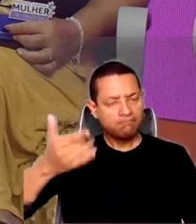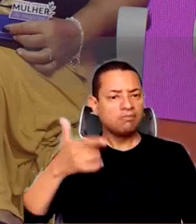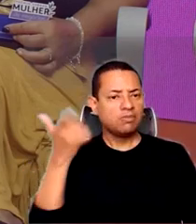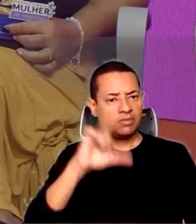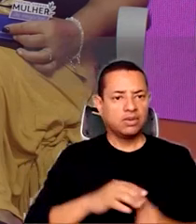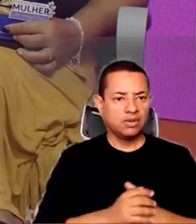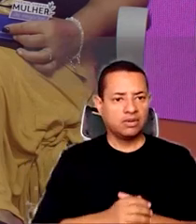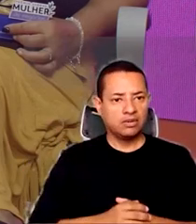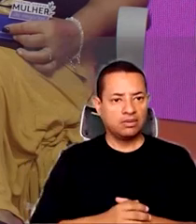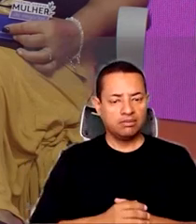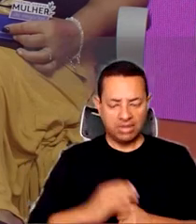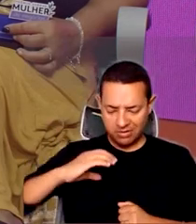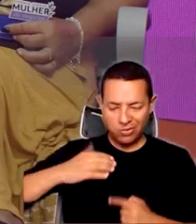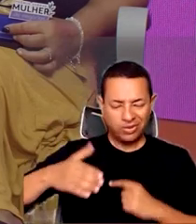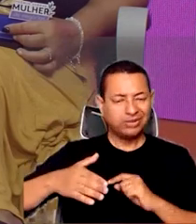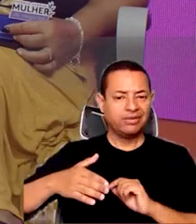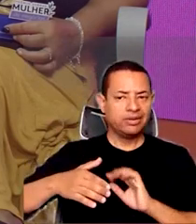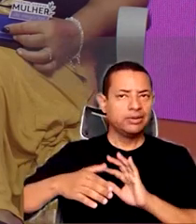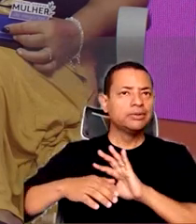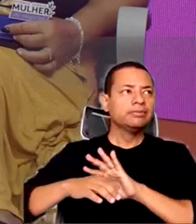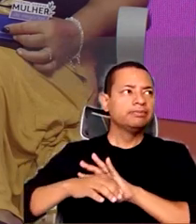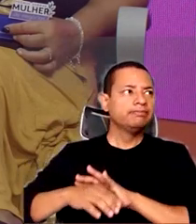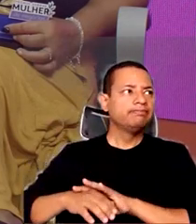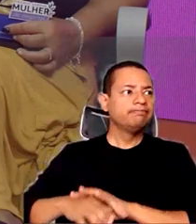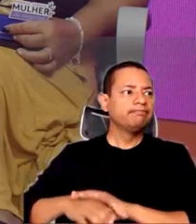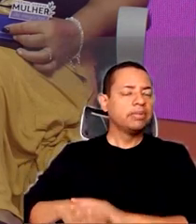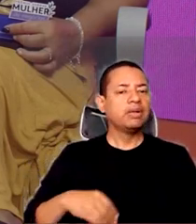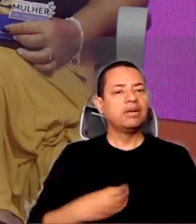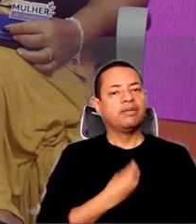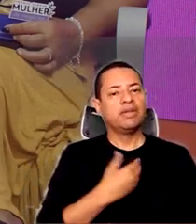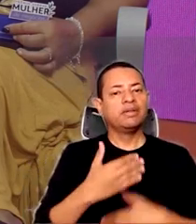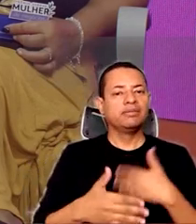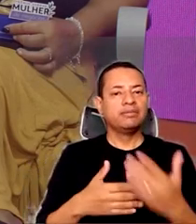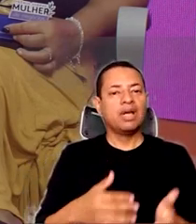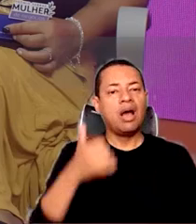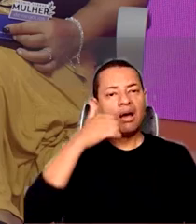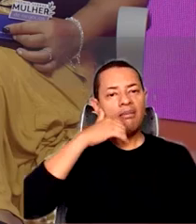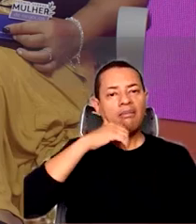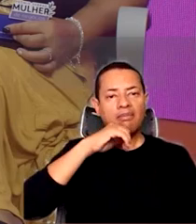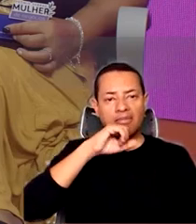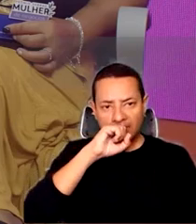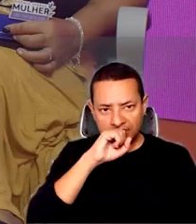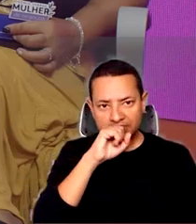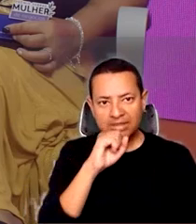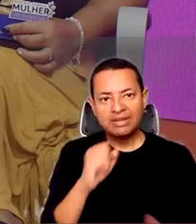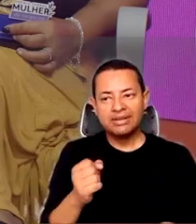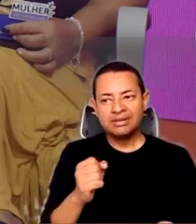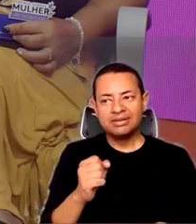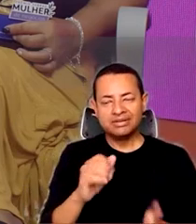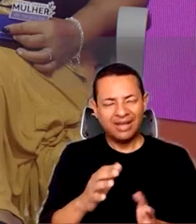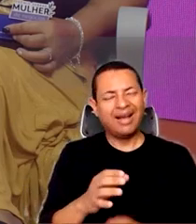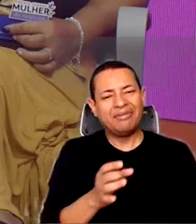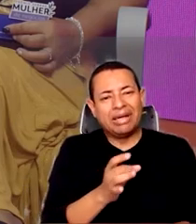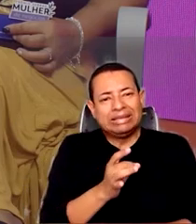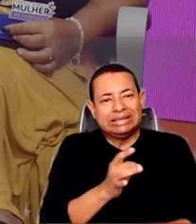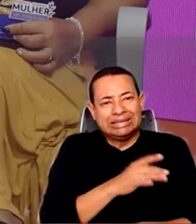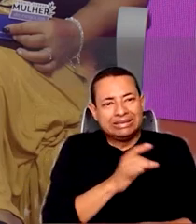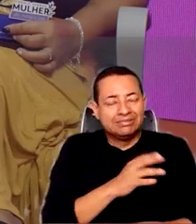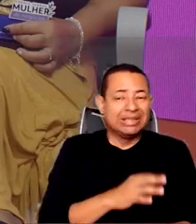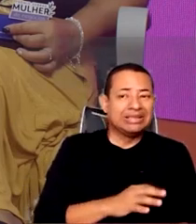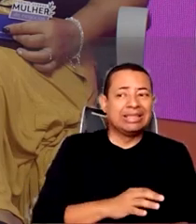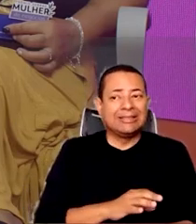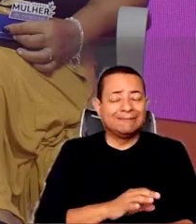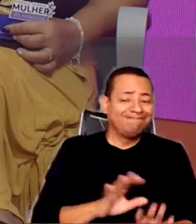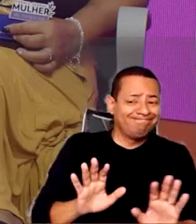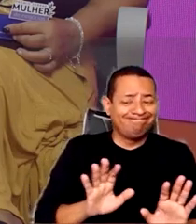a coragem a gente vai deixando ela com passar da vida ainda mais depois que fica mãe a gente vai ficando cada vez mais medrosa com cada vez